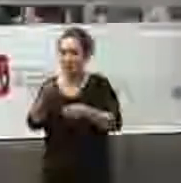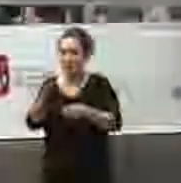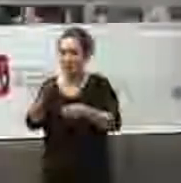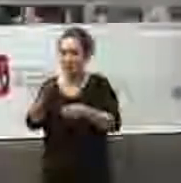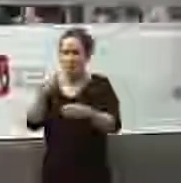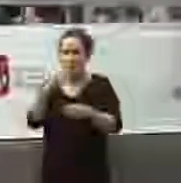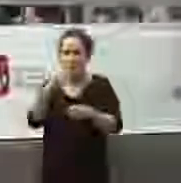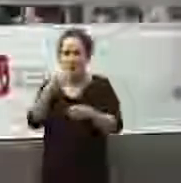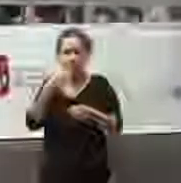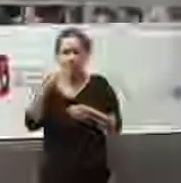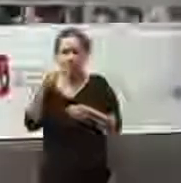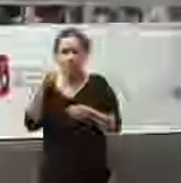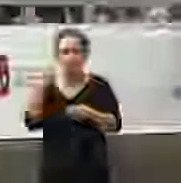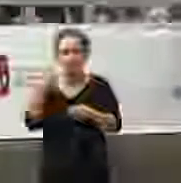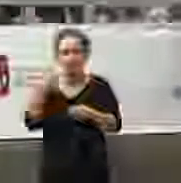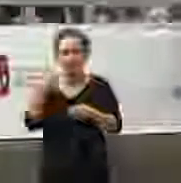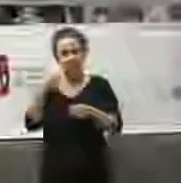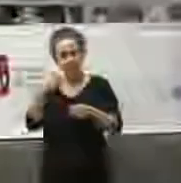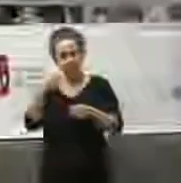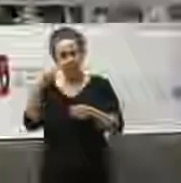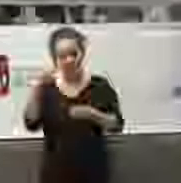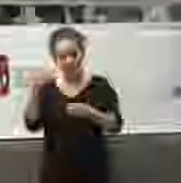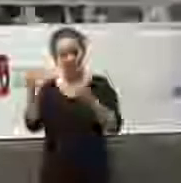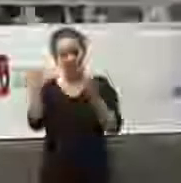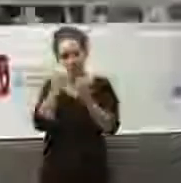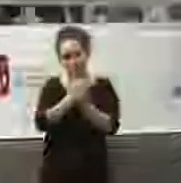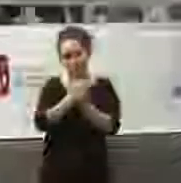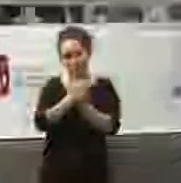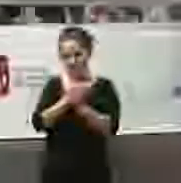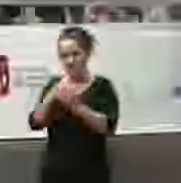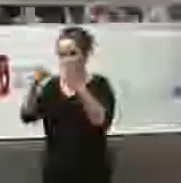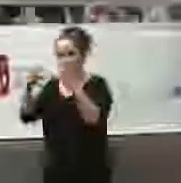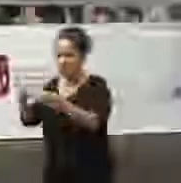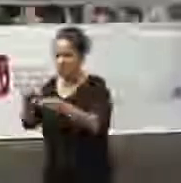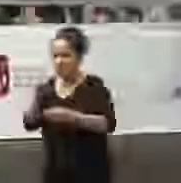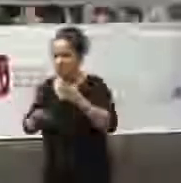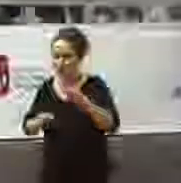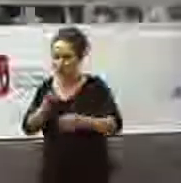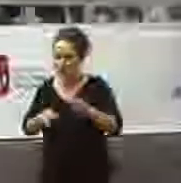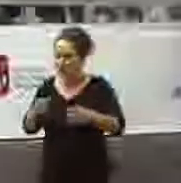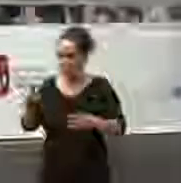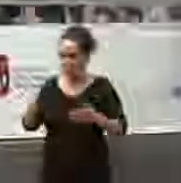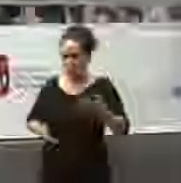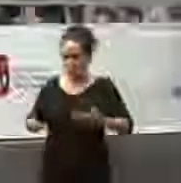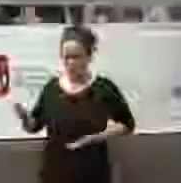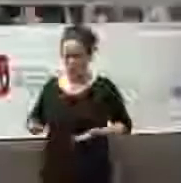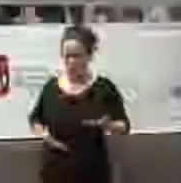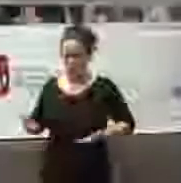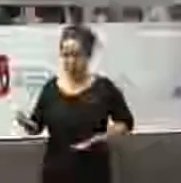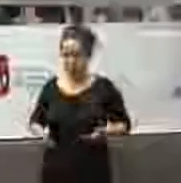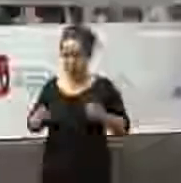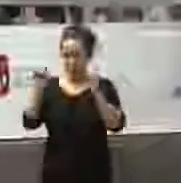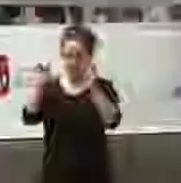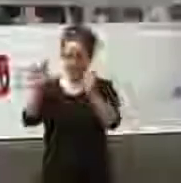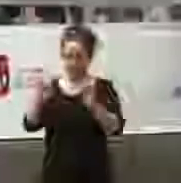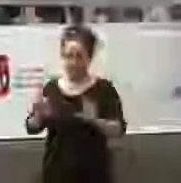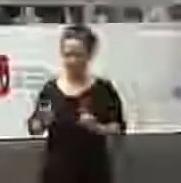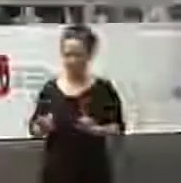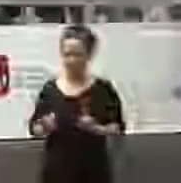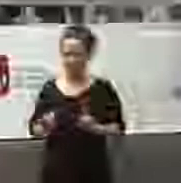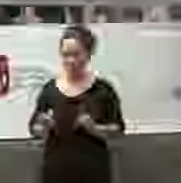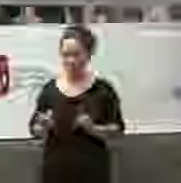ações nós temos uma um departamento jurídico que não é formado por servidores é especializado